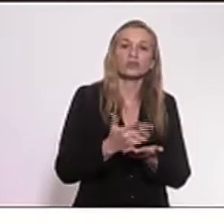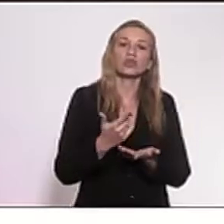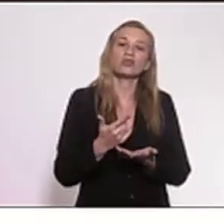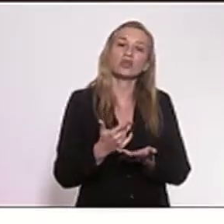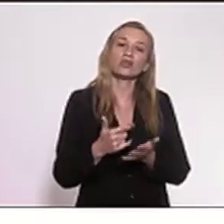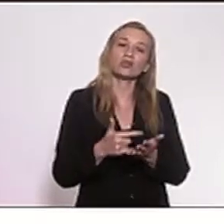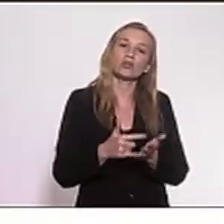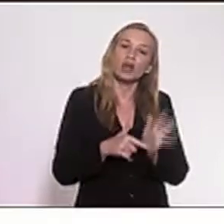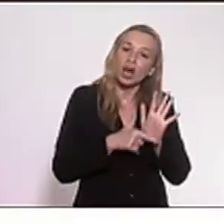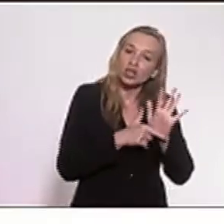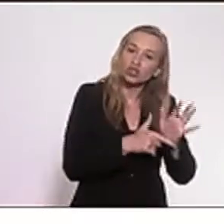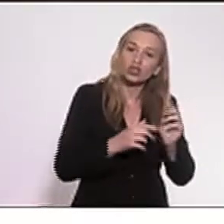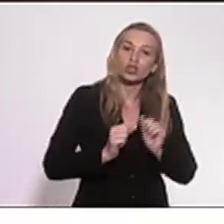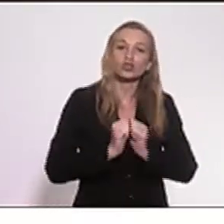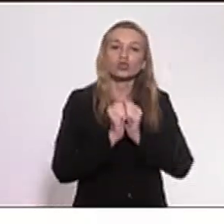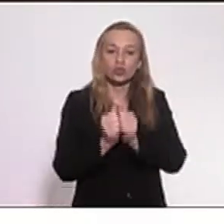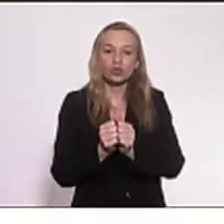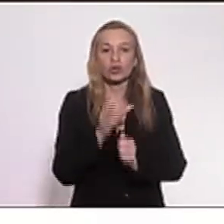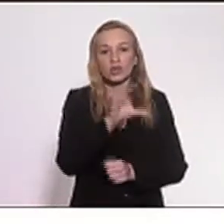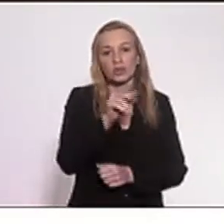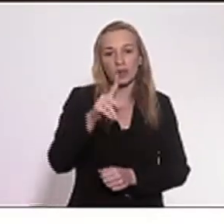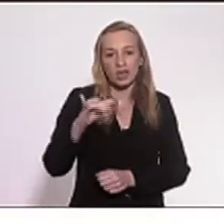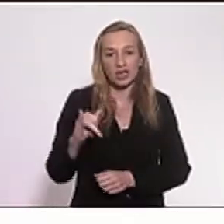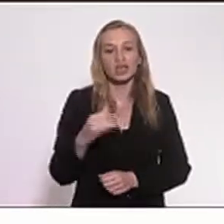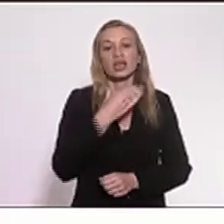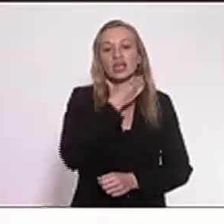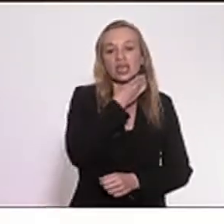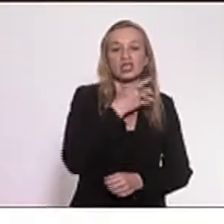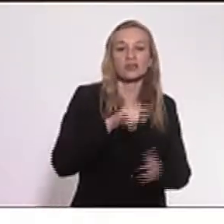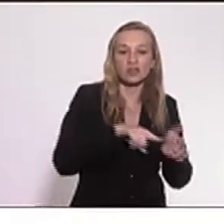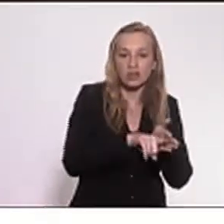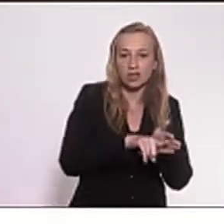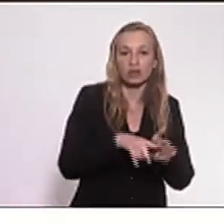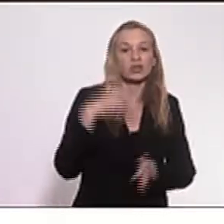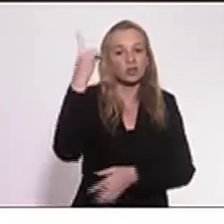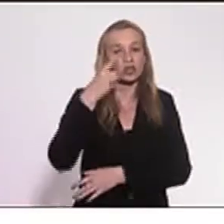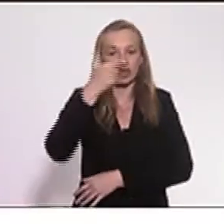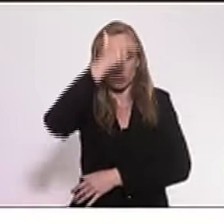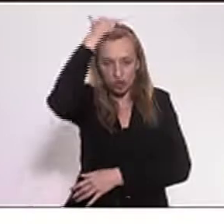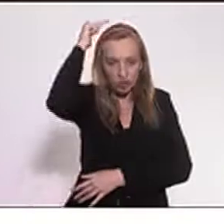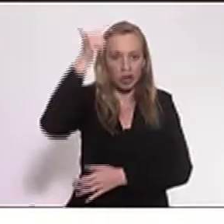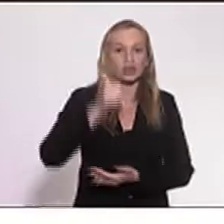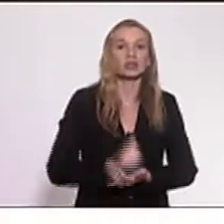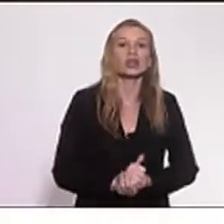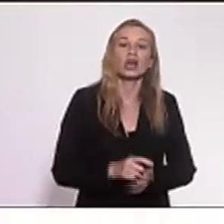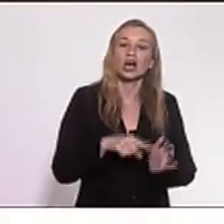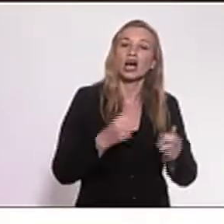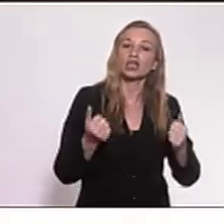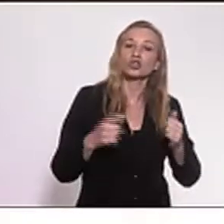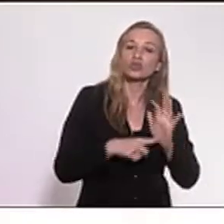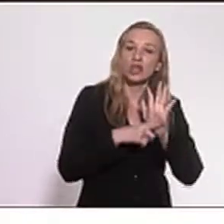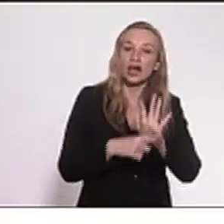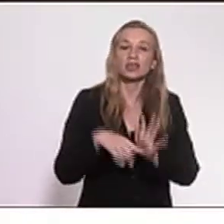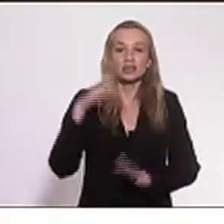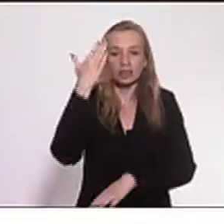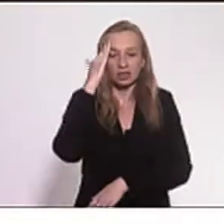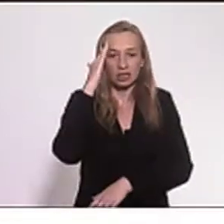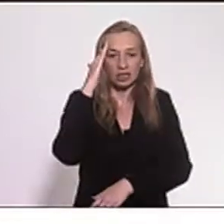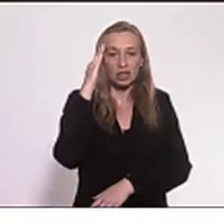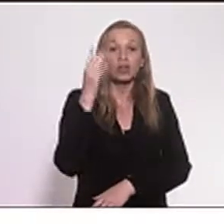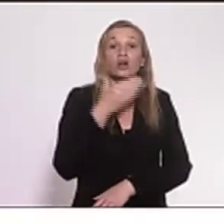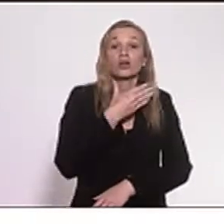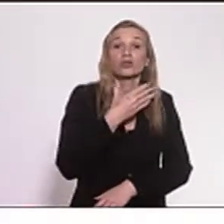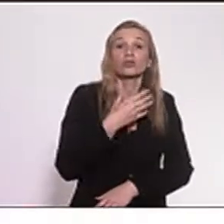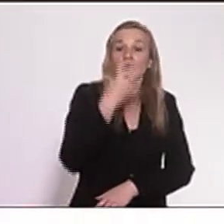contribuindo, junto com a CPI da crise fiscal, presidida pelo deputado Luiz Paulo, para nos ajudar a entender o